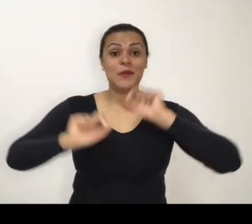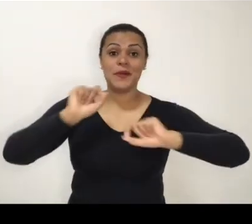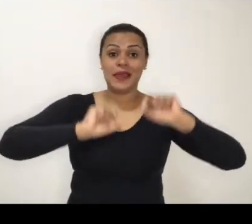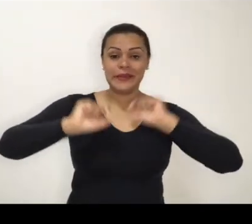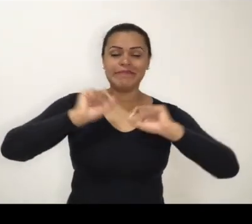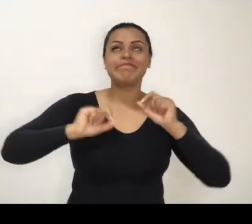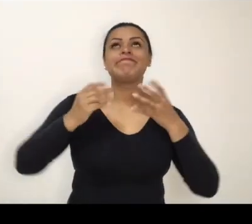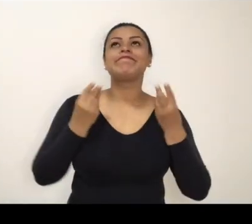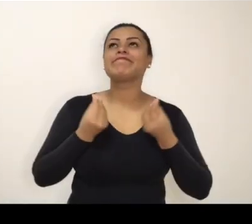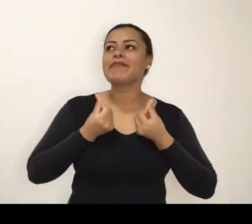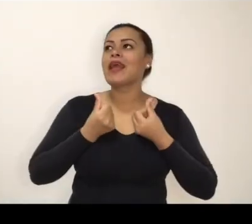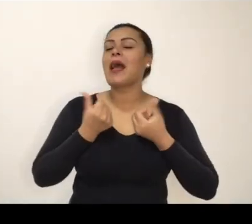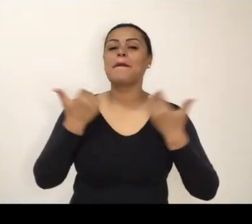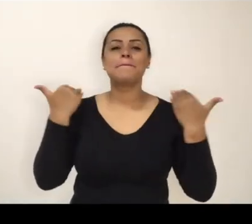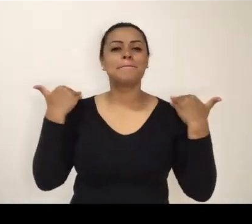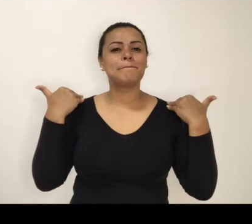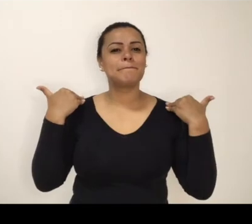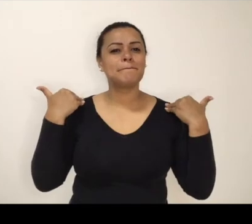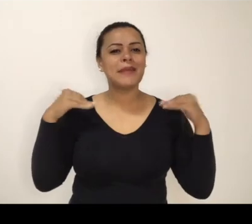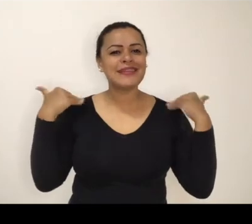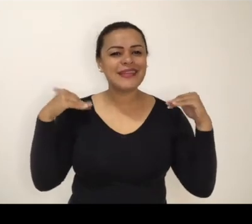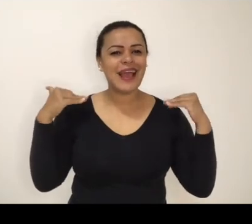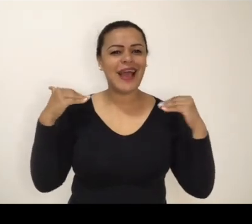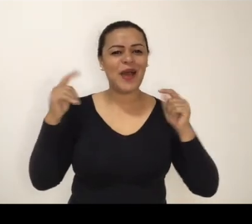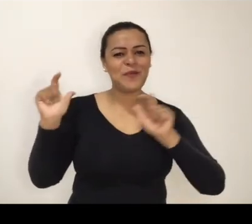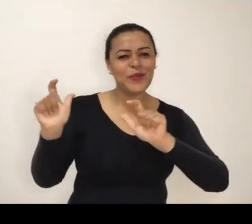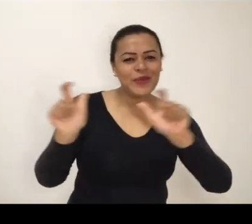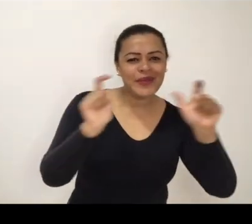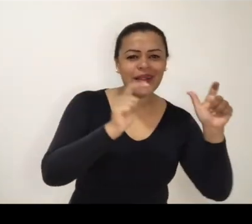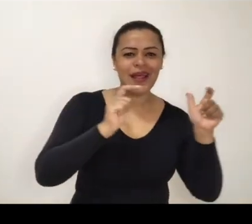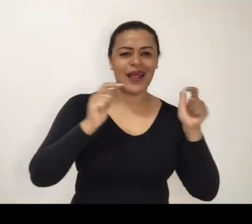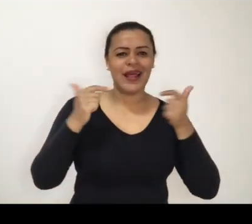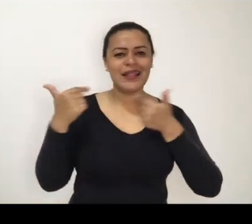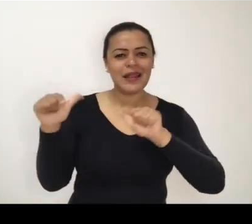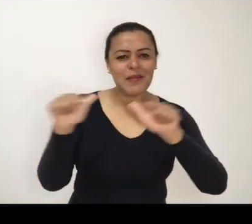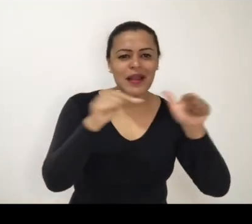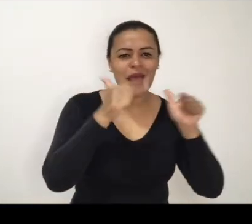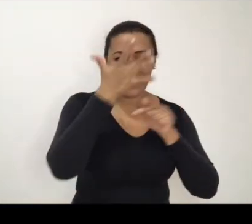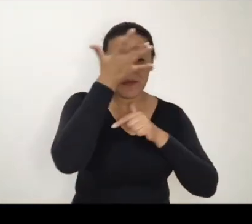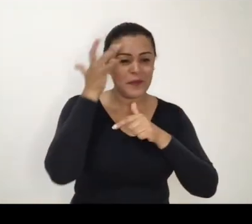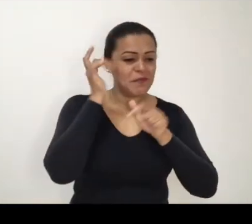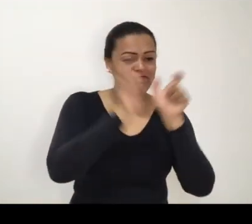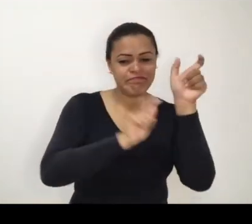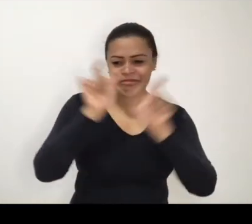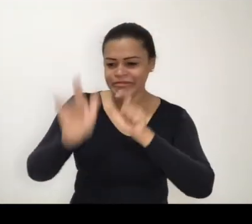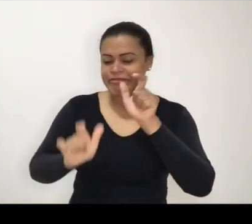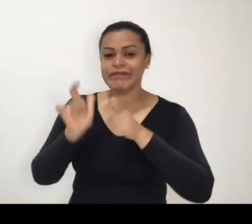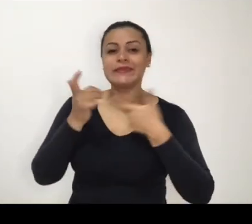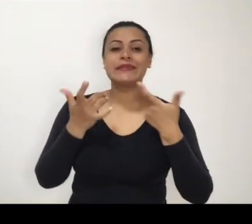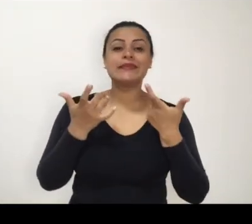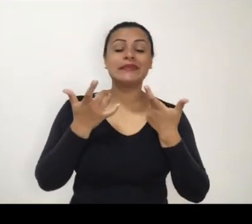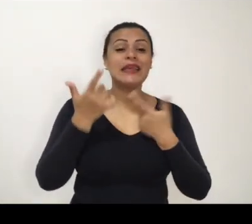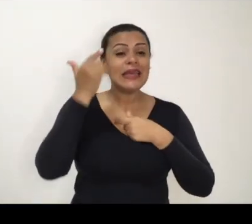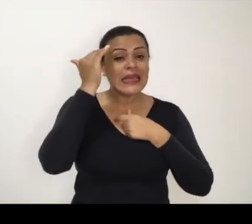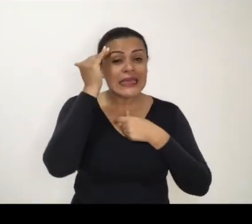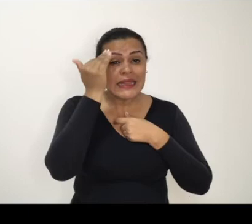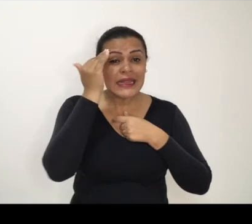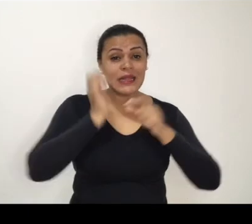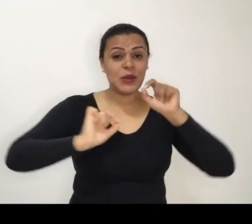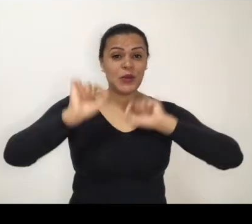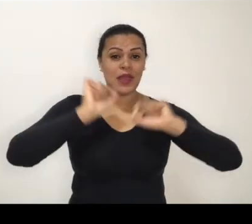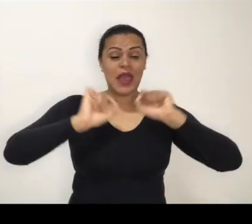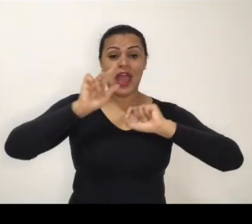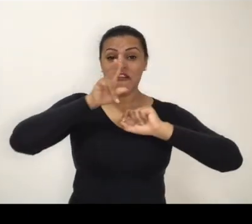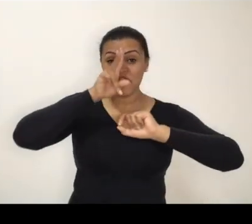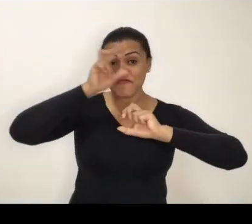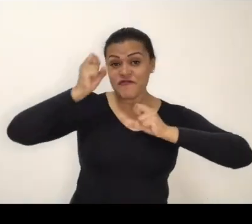passear por muitos lugares, trabalhar com muitas pessoas e entender a força que isso tem também,